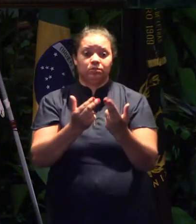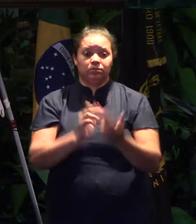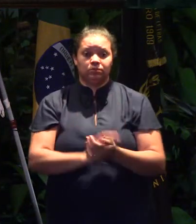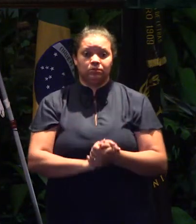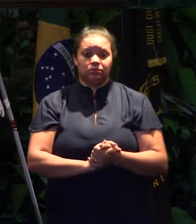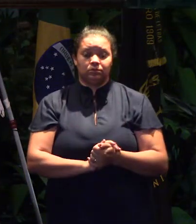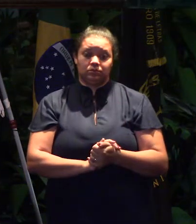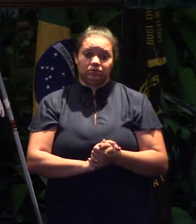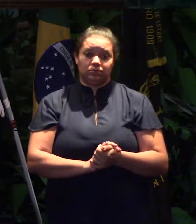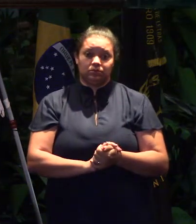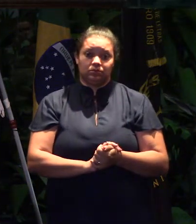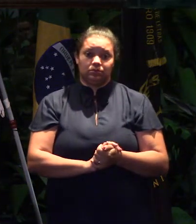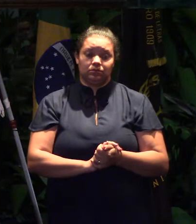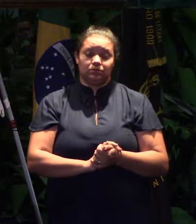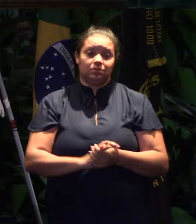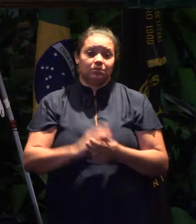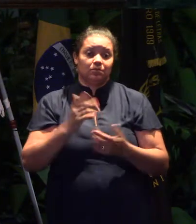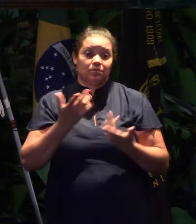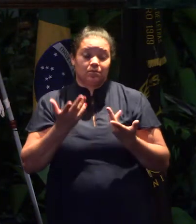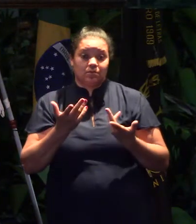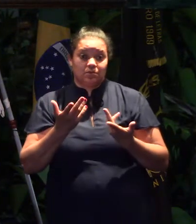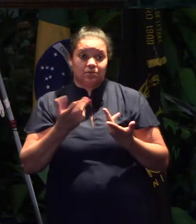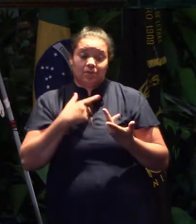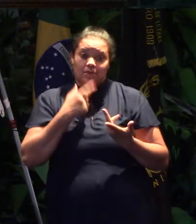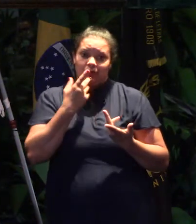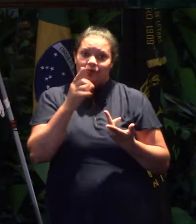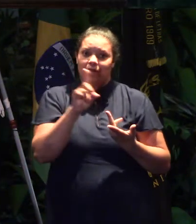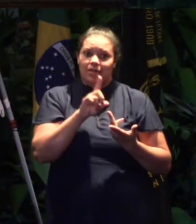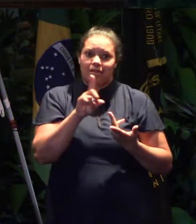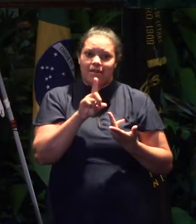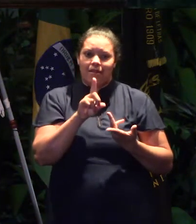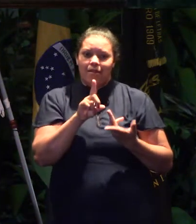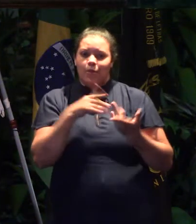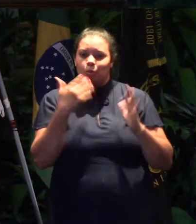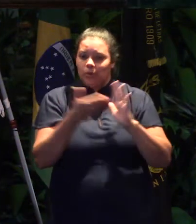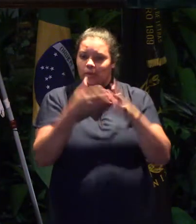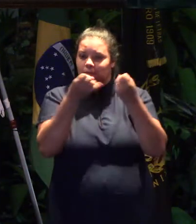Nem vou falar aqui de quais são, não, porque, senão, como se diz aí hoje em dia, eu dou o spoiler, né?